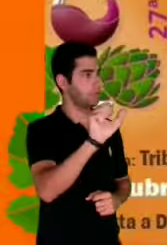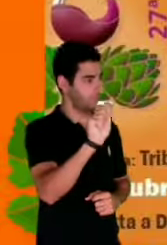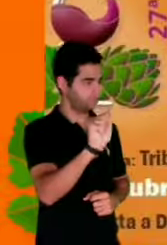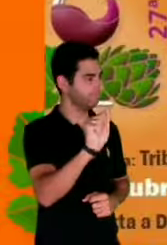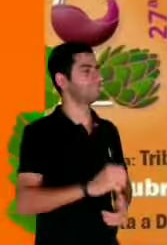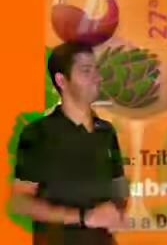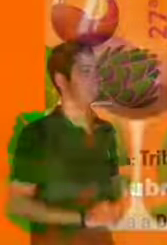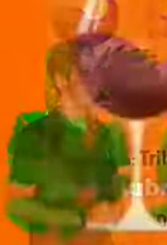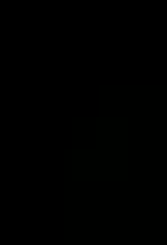bem legal, a gente volta com mais novidades. Adoniram Barbosa.